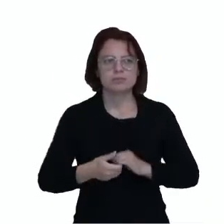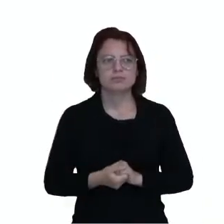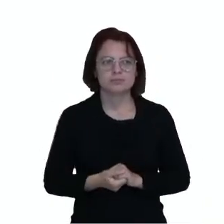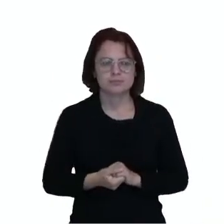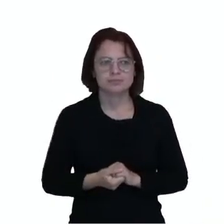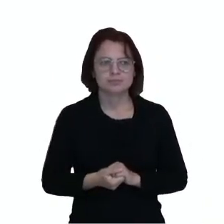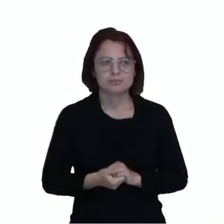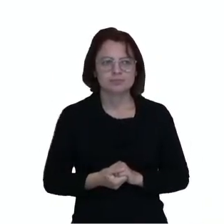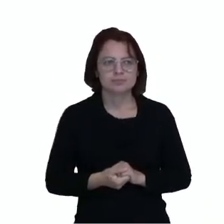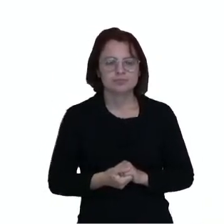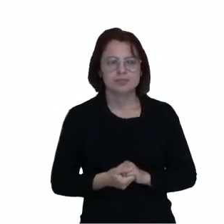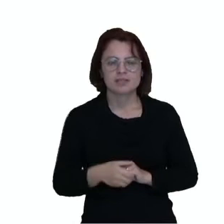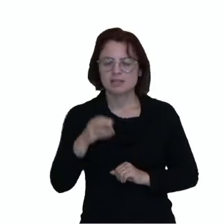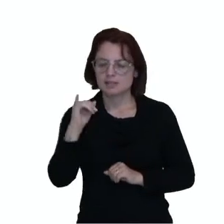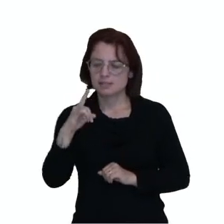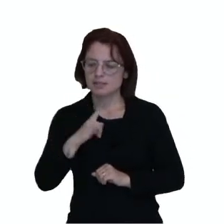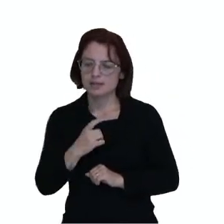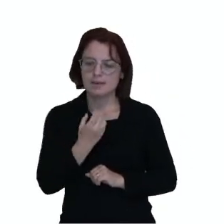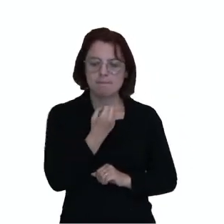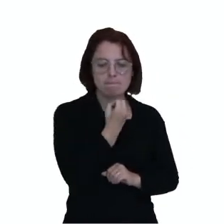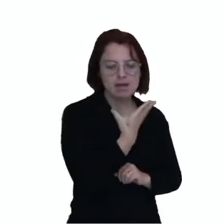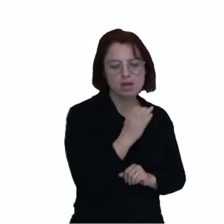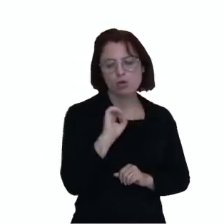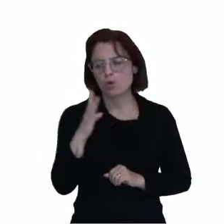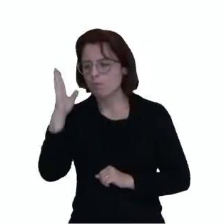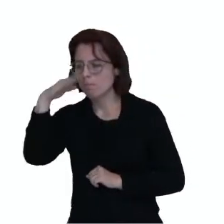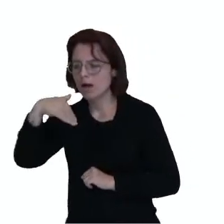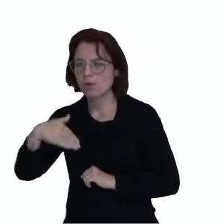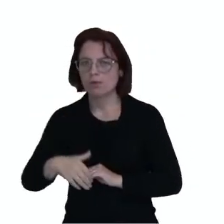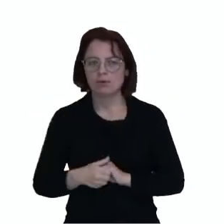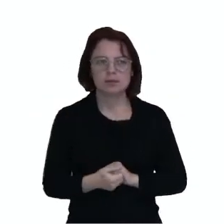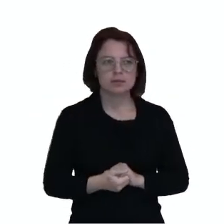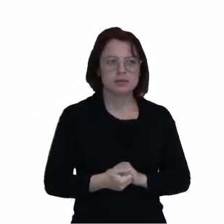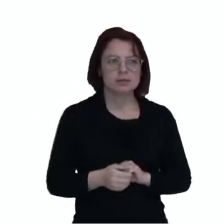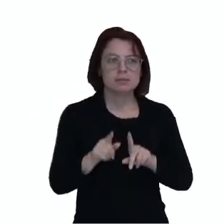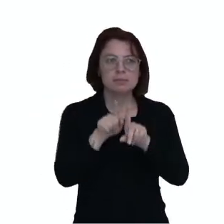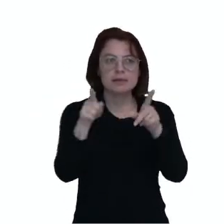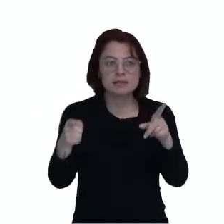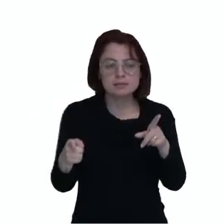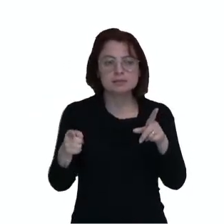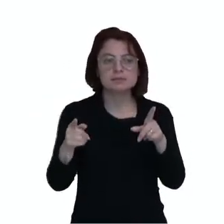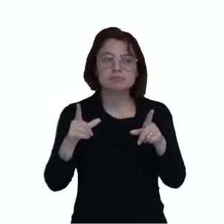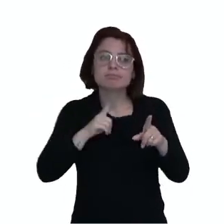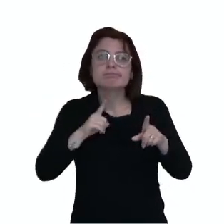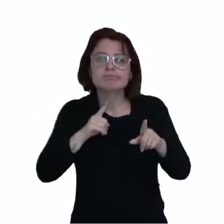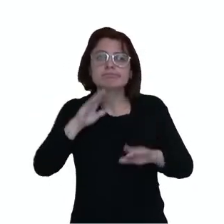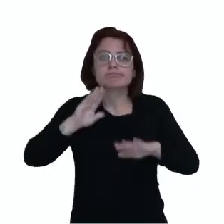seja, determinando se algo é bem ou mal, né? Mas existem os